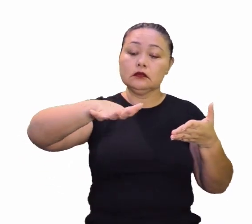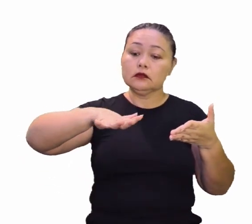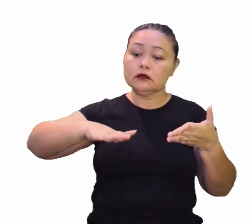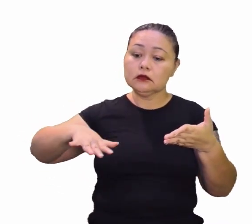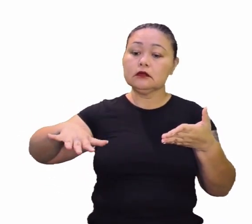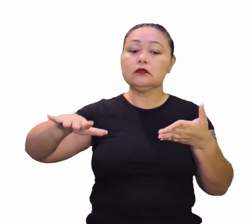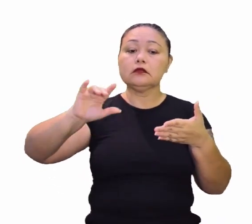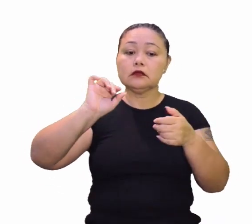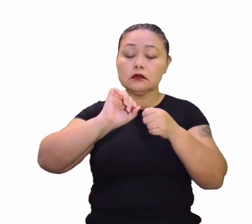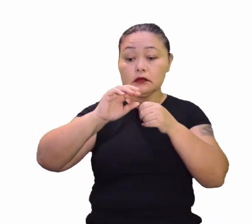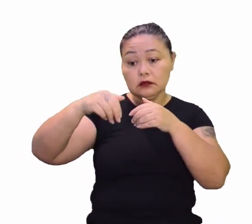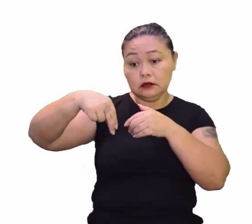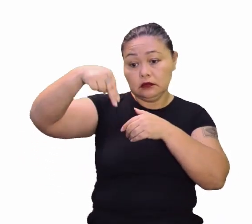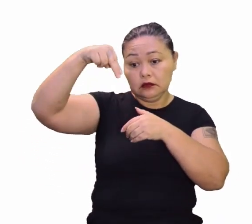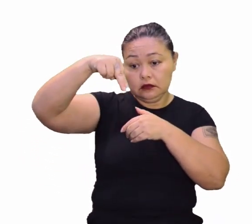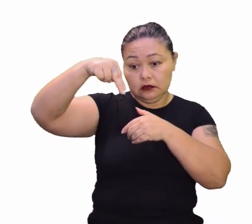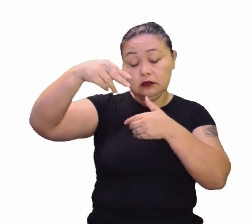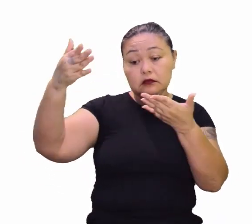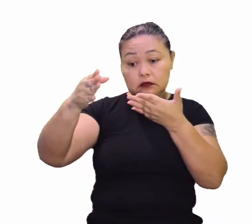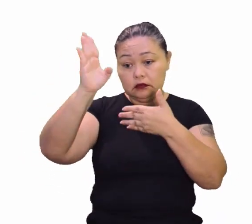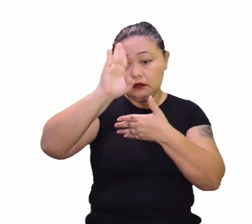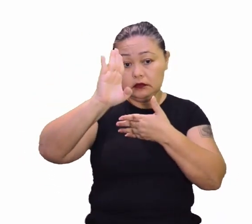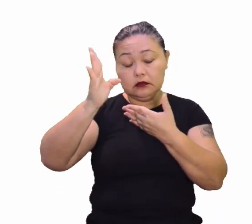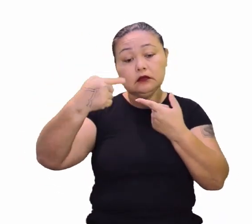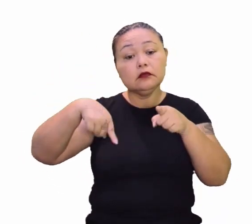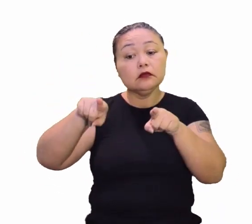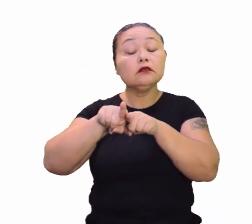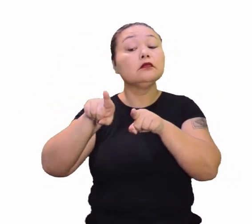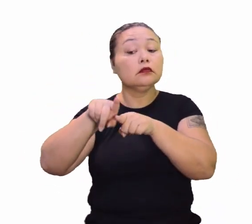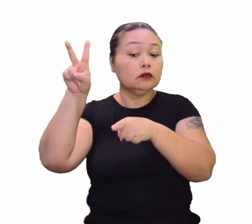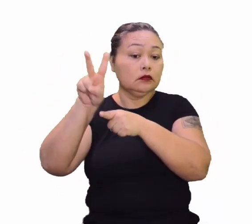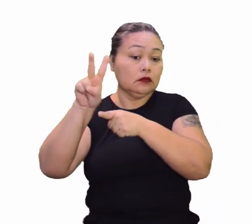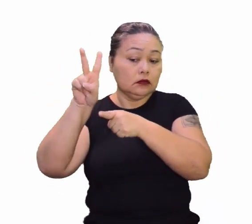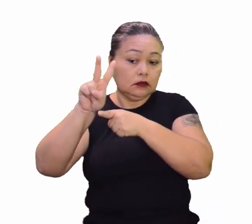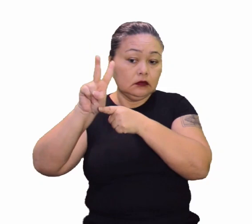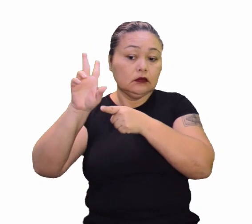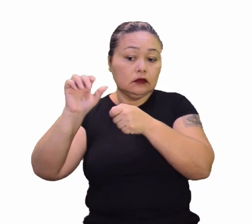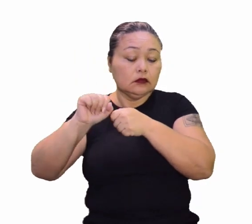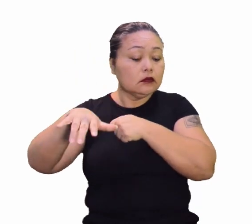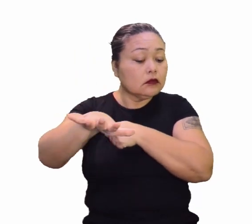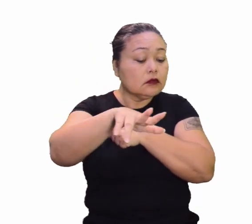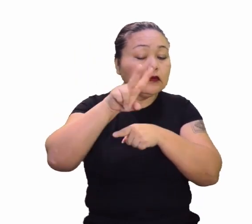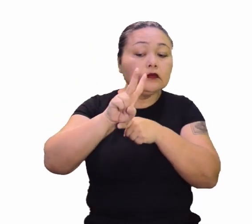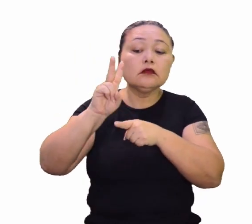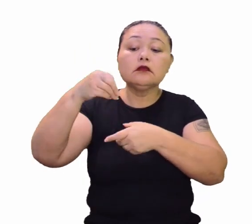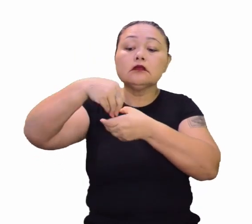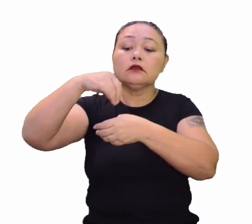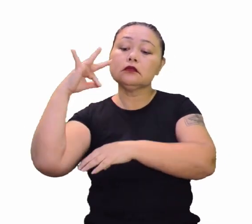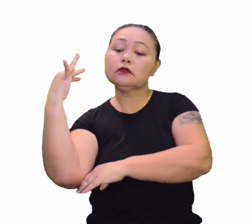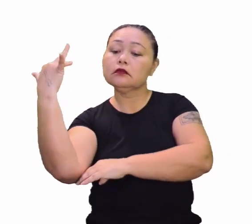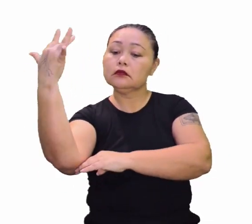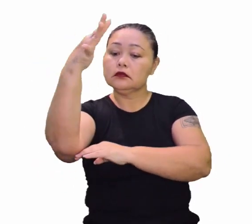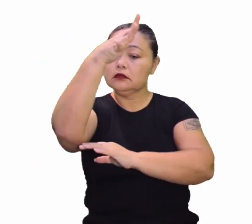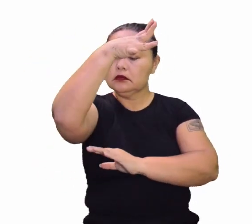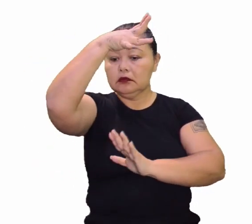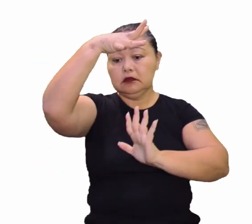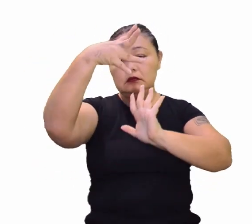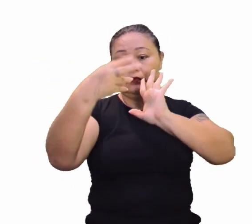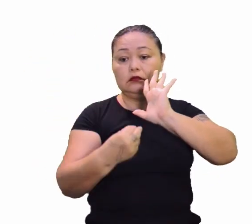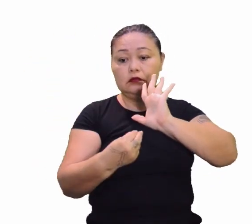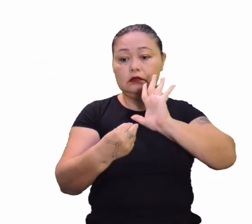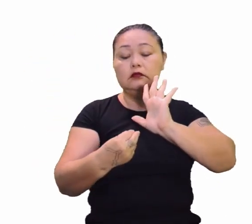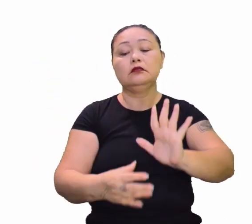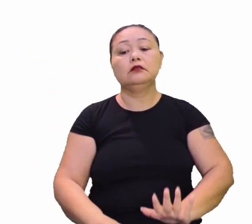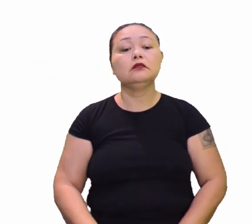aqui do Brasil. Exato. Que, inclusive, é a mais também preservada. Muito bem. Onde está a floresta amazônica. E aqui